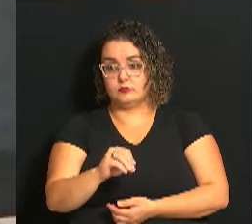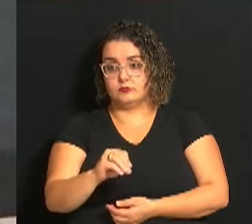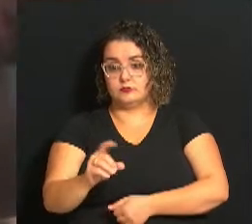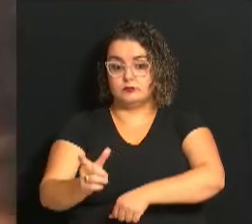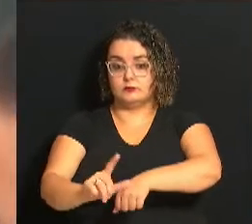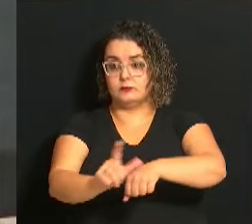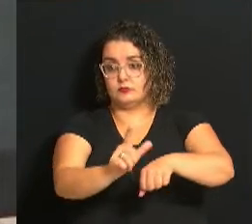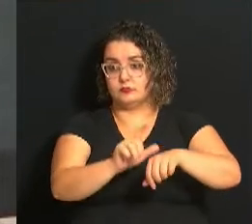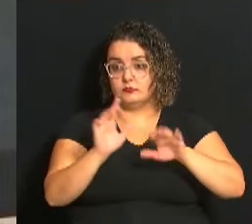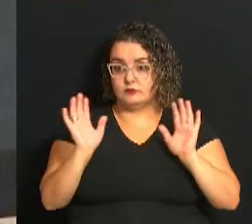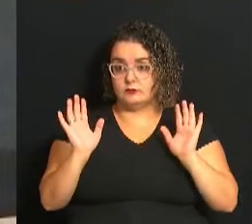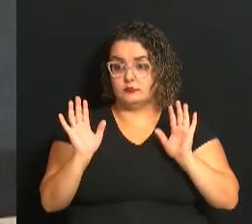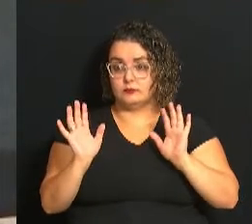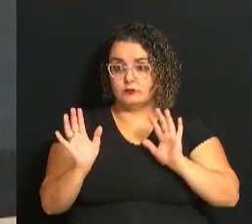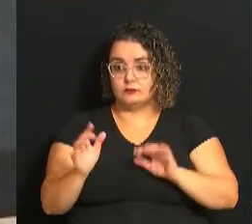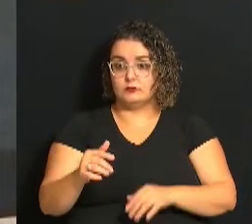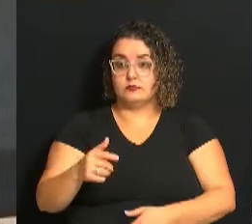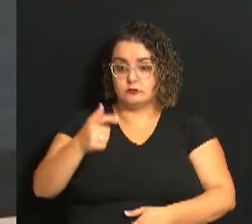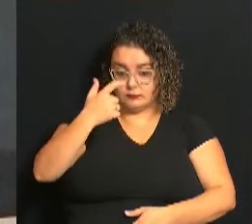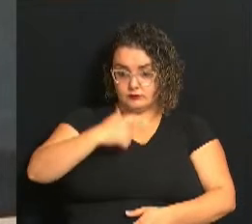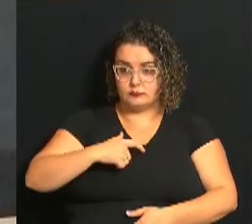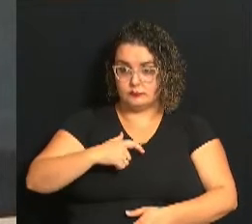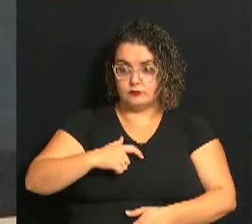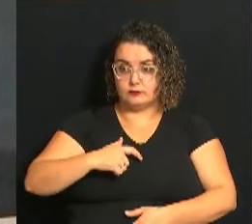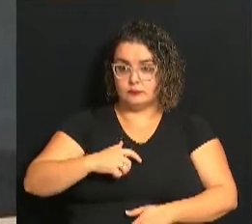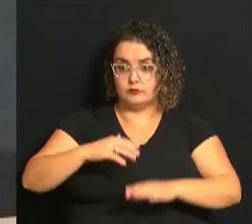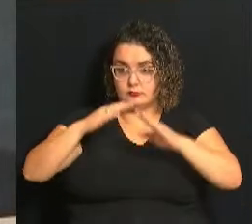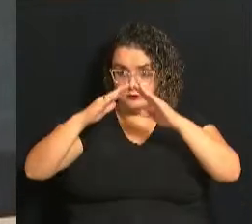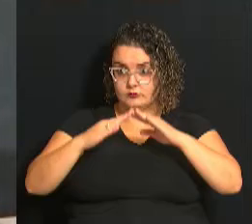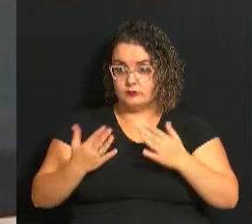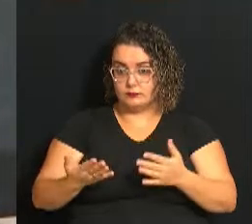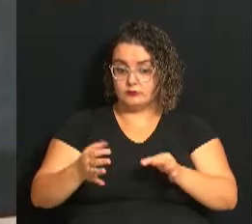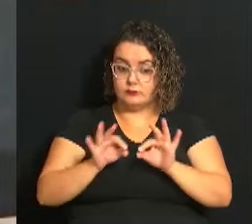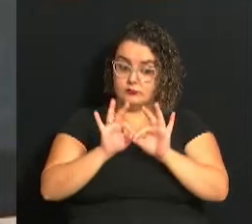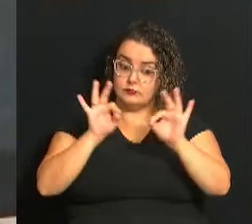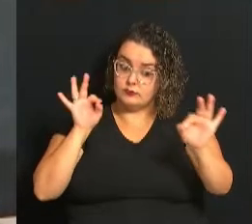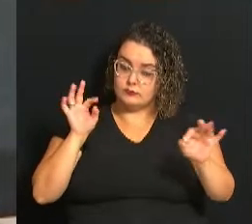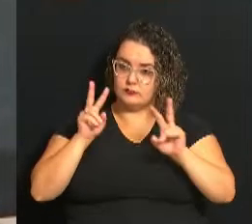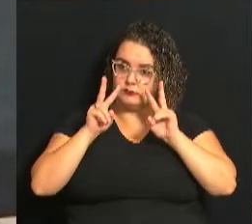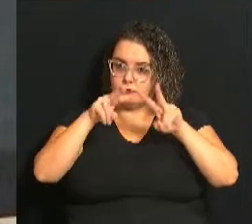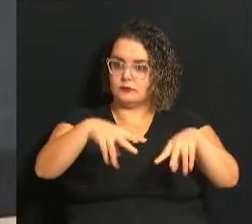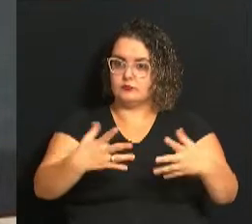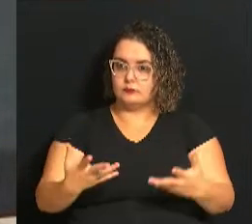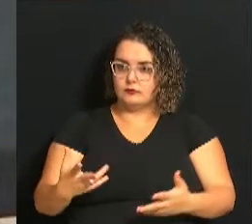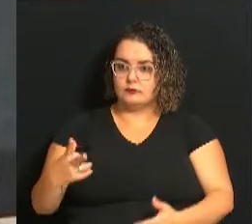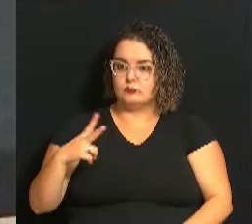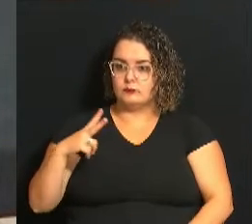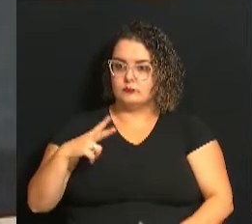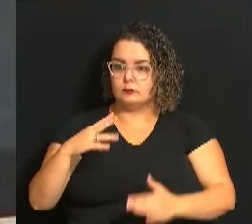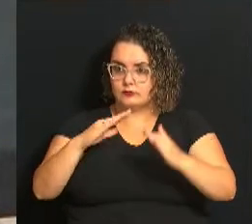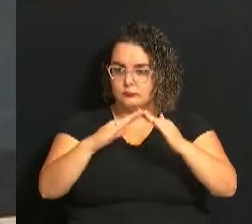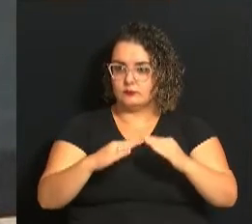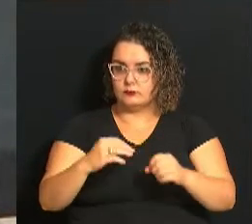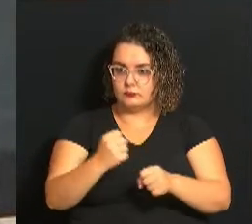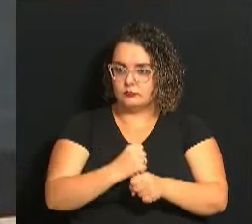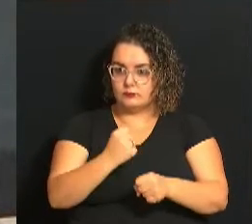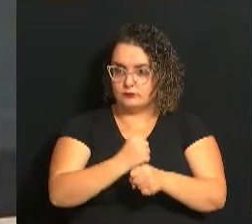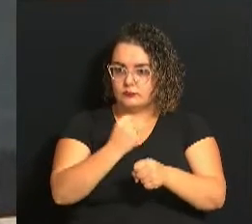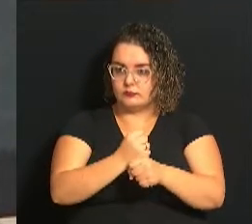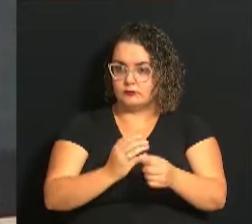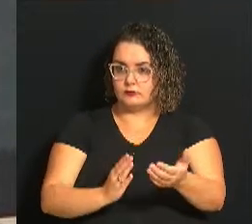mercado está olhando de longe isso aqui. Então, é uma particularidade do morador que quer construir sua casa e aprovar seu